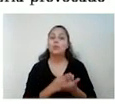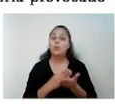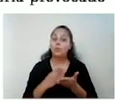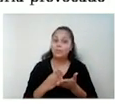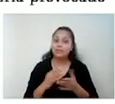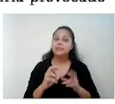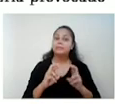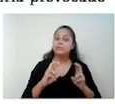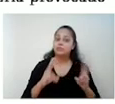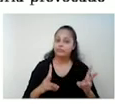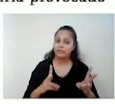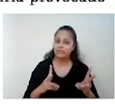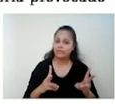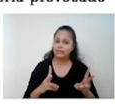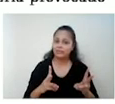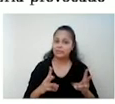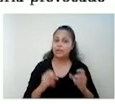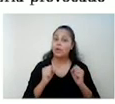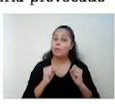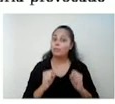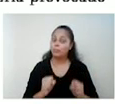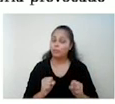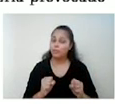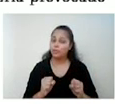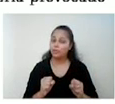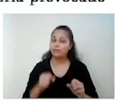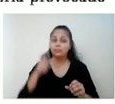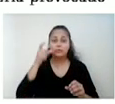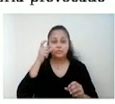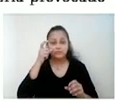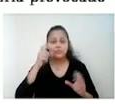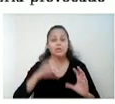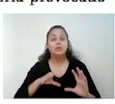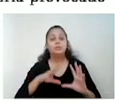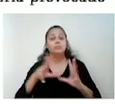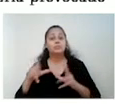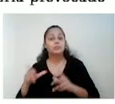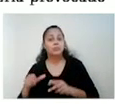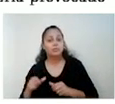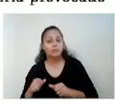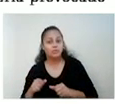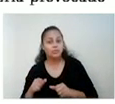Com diferença, podemos apontar um mundo ruralizado, né?